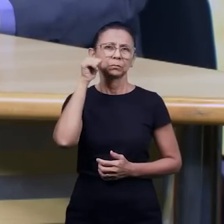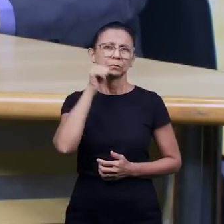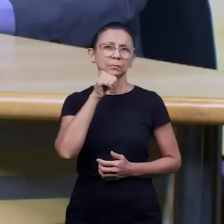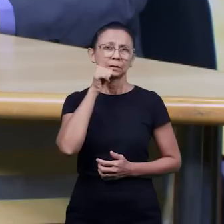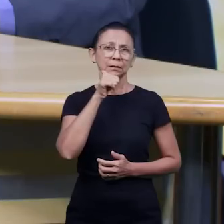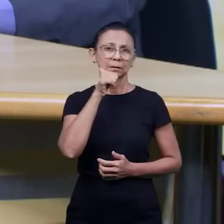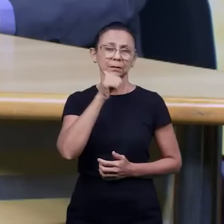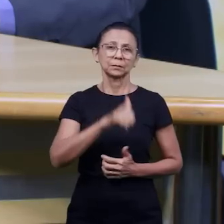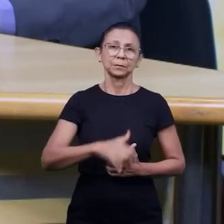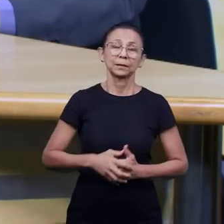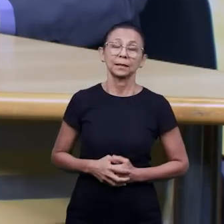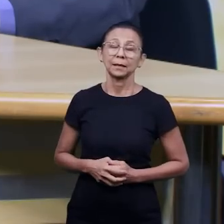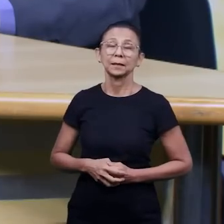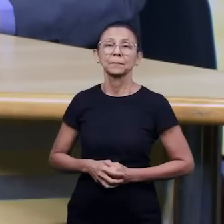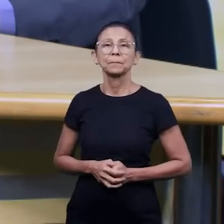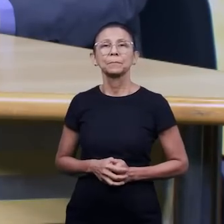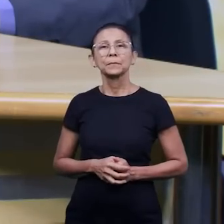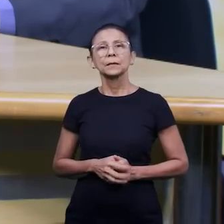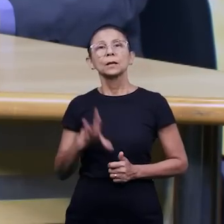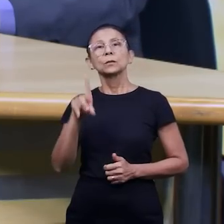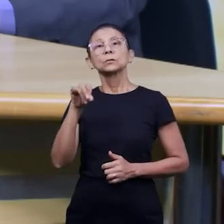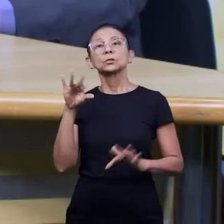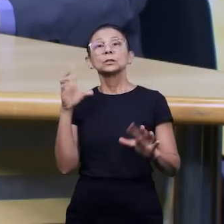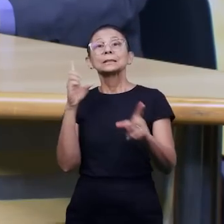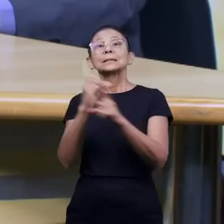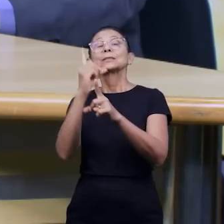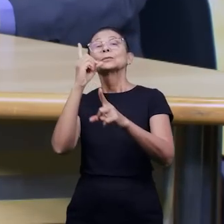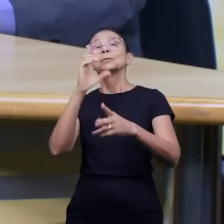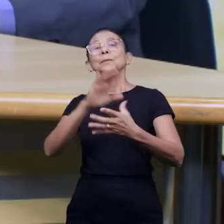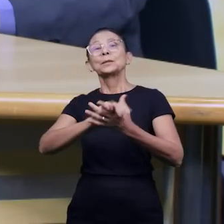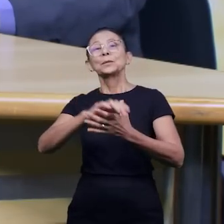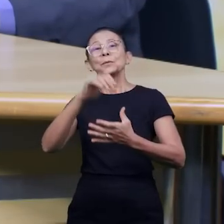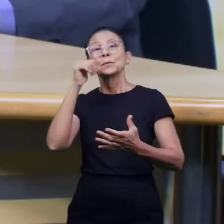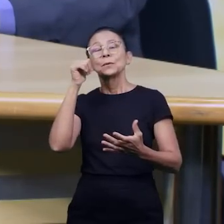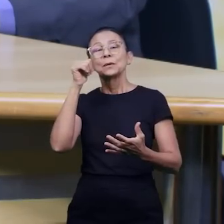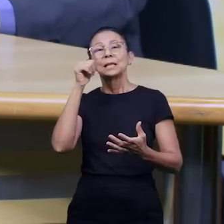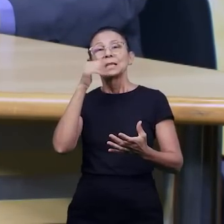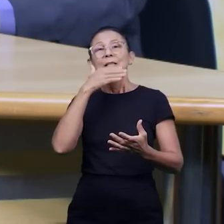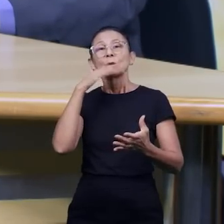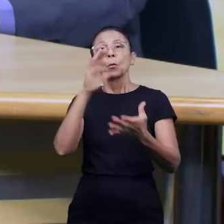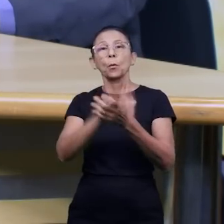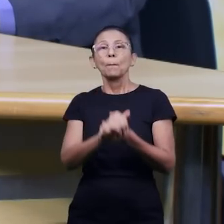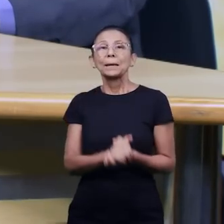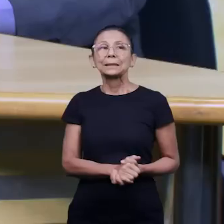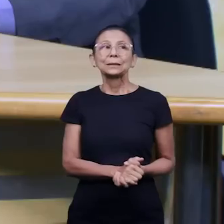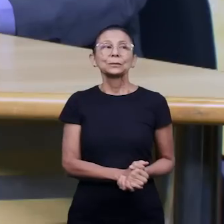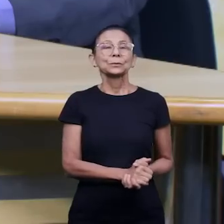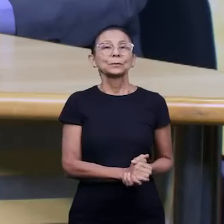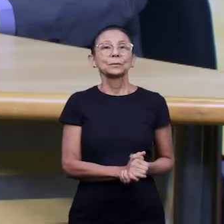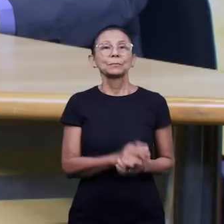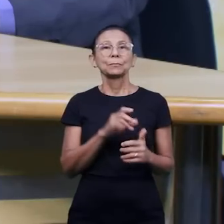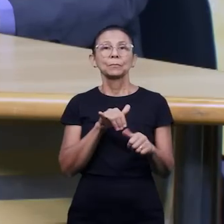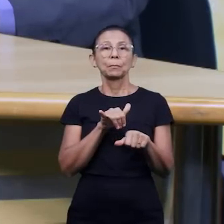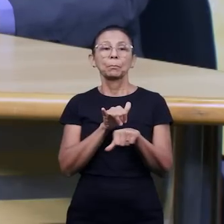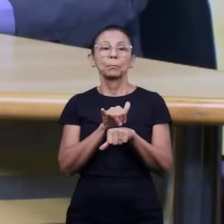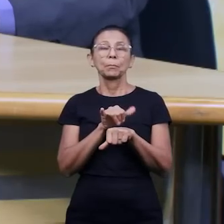é muito assim, é porque fulano de tal é rico, ou porque fulano de tal é mais culto, e meu marido fica deixado de lado. Eu tinha uma irmã na igreja,